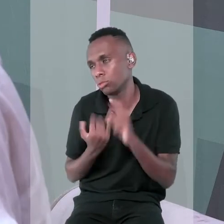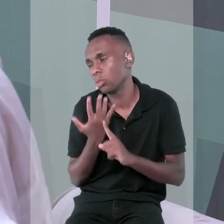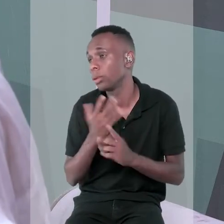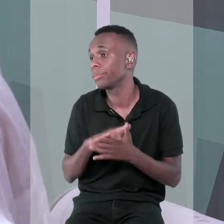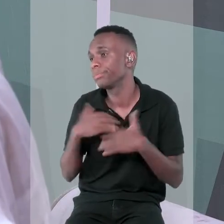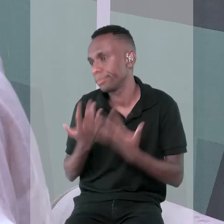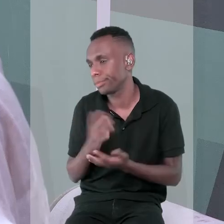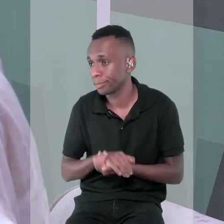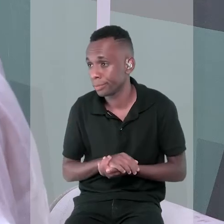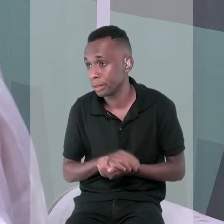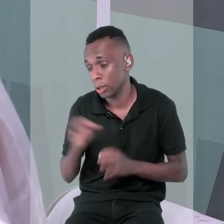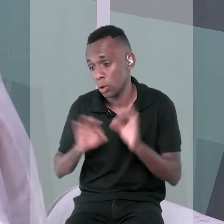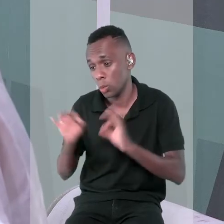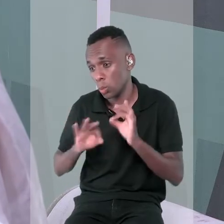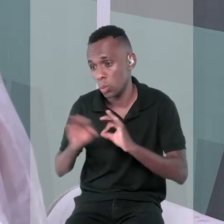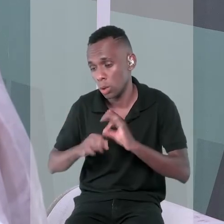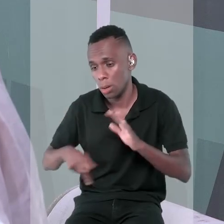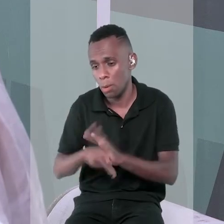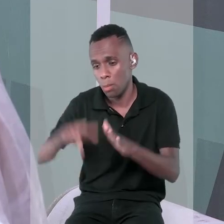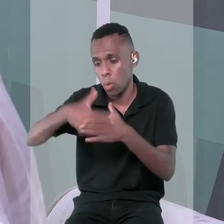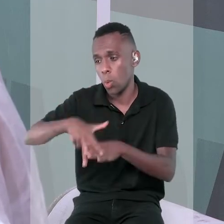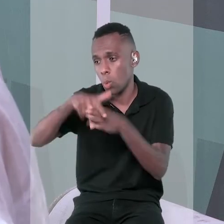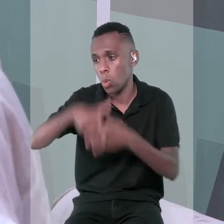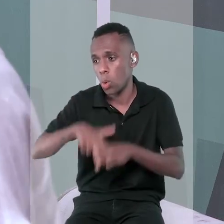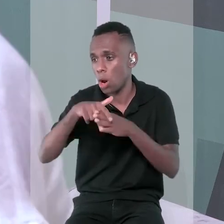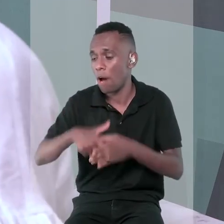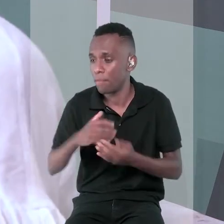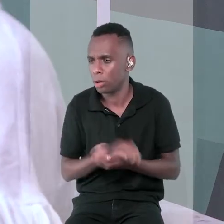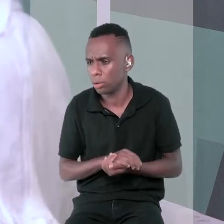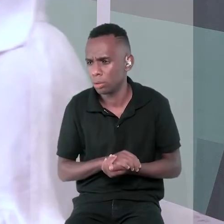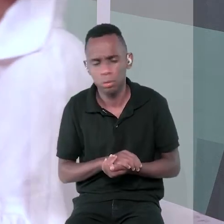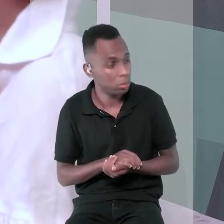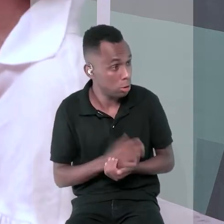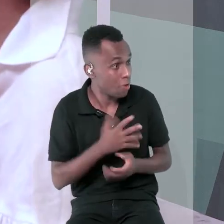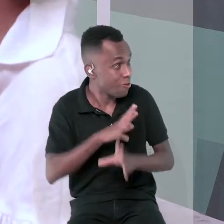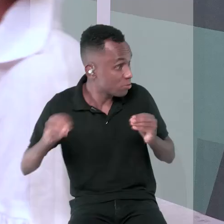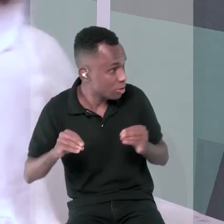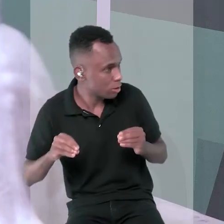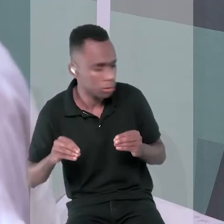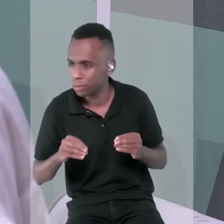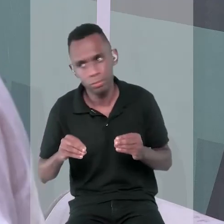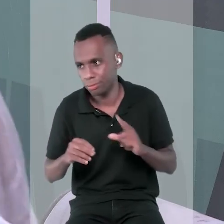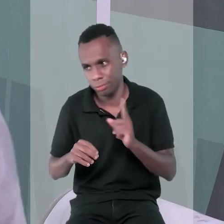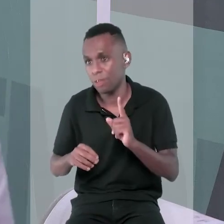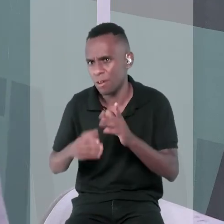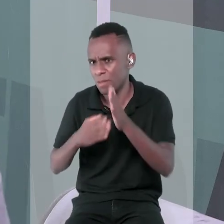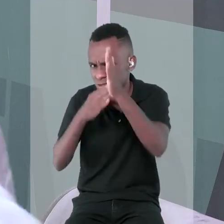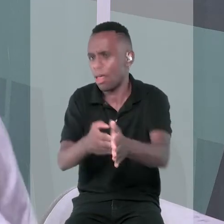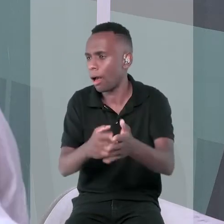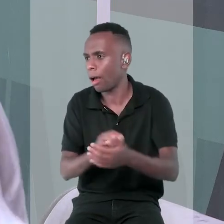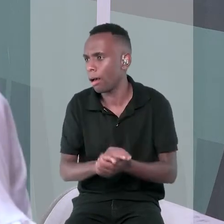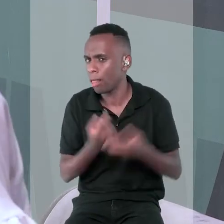assim, então, arrumem as esporas dos cavalos. Aí ele falou, nós vamos fugir? Não, nós vamos